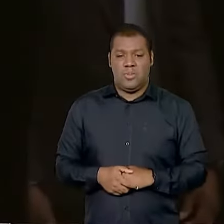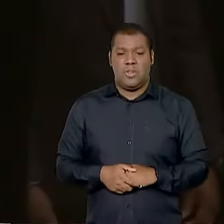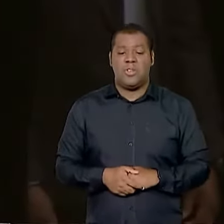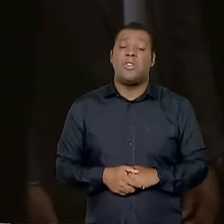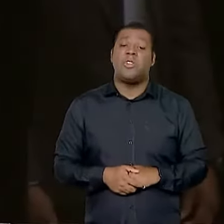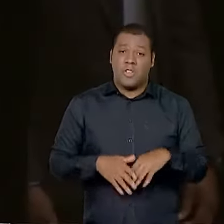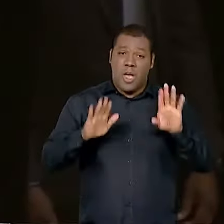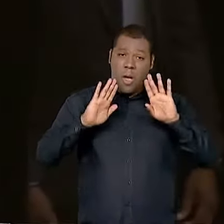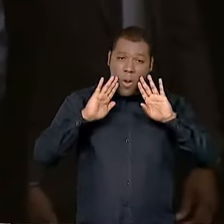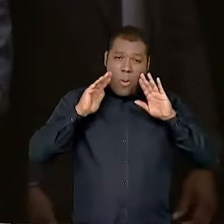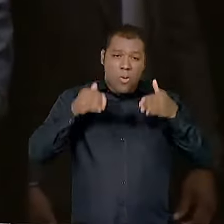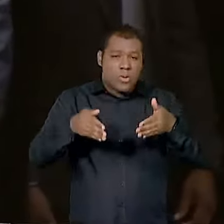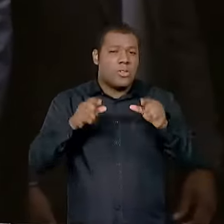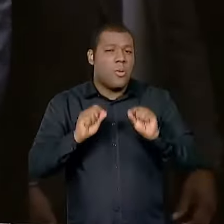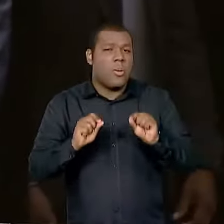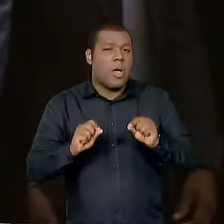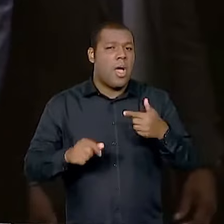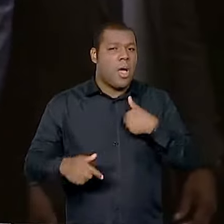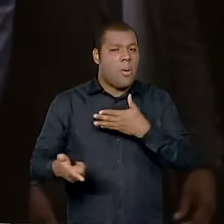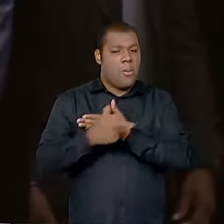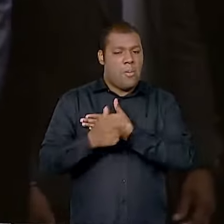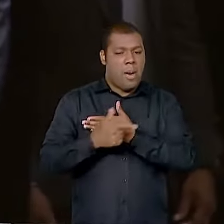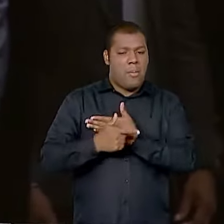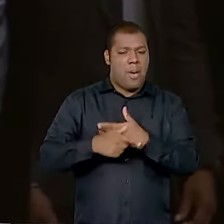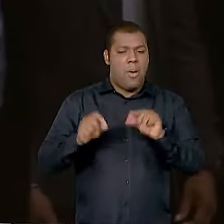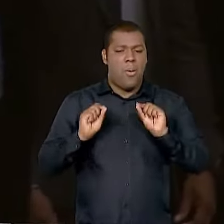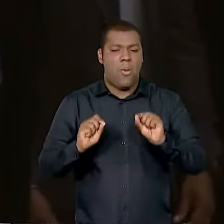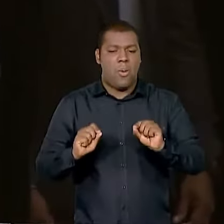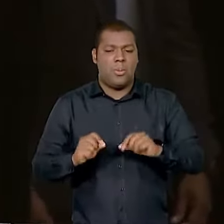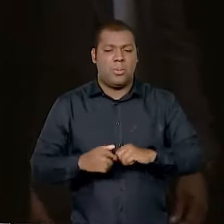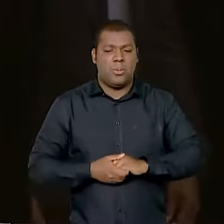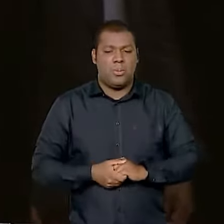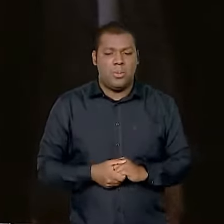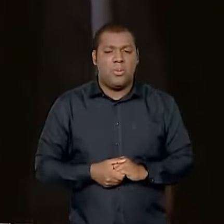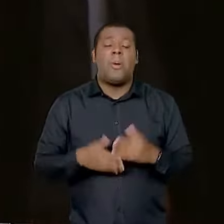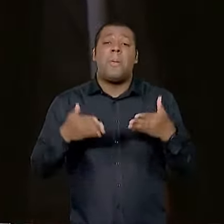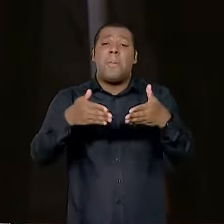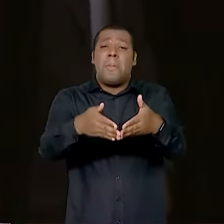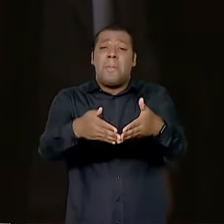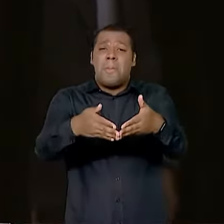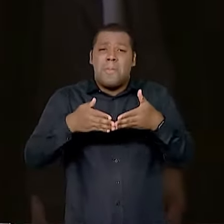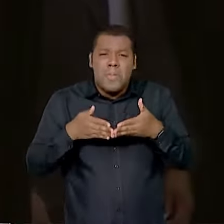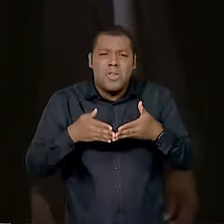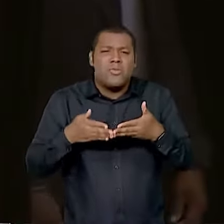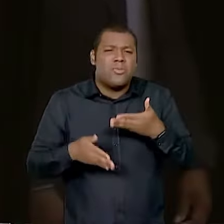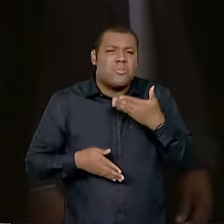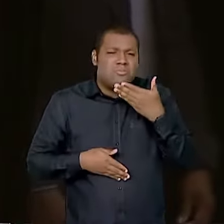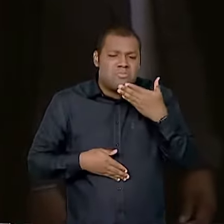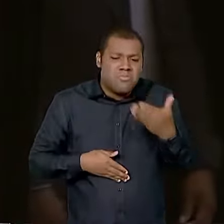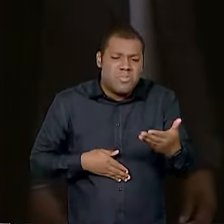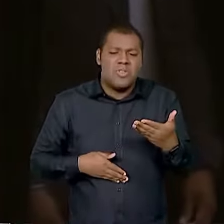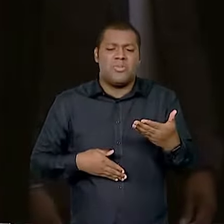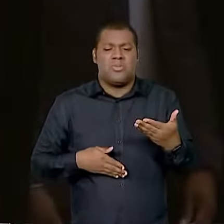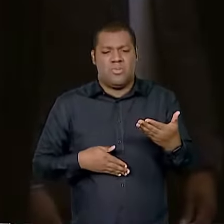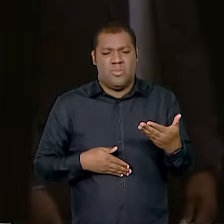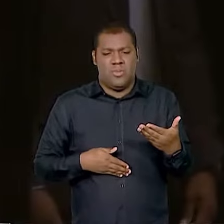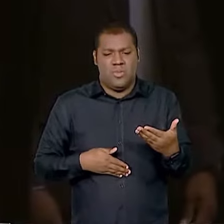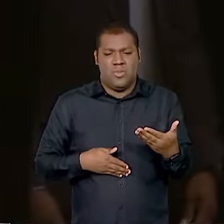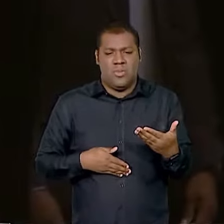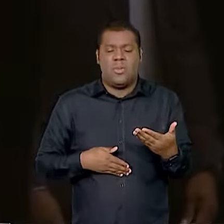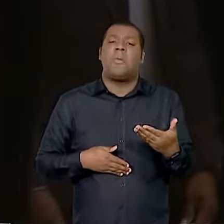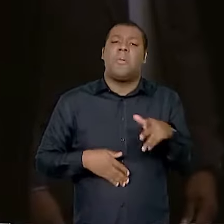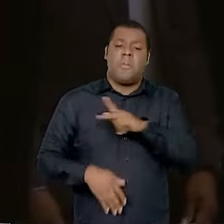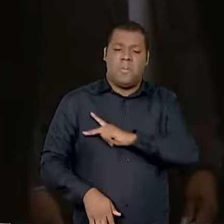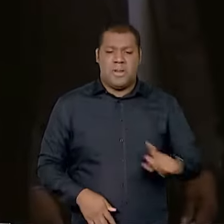problemas locais, o meu papel hoje é, de fato, de fazer realmente um pedido muito penhorado, muito respeitoso ao